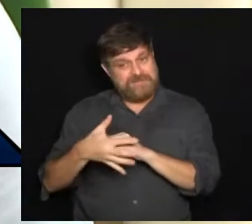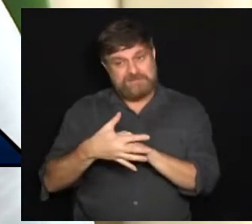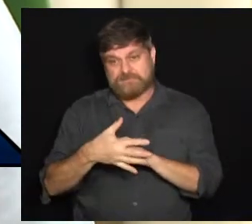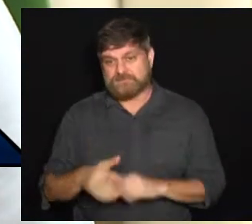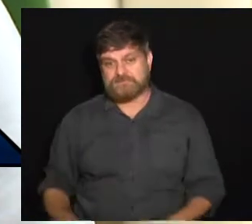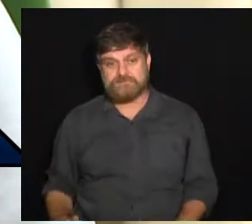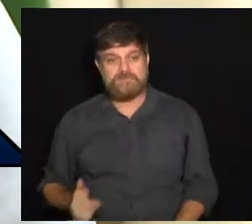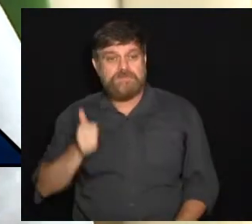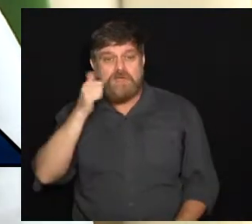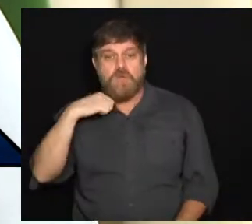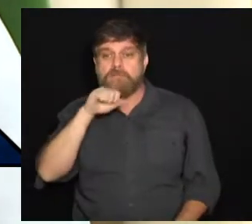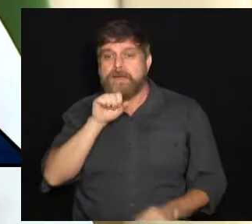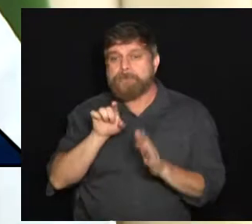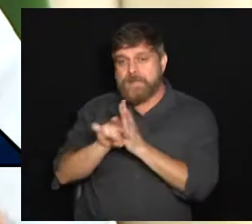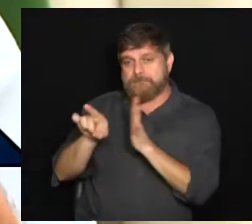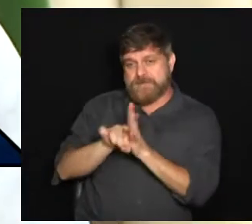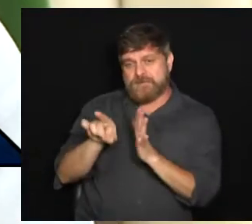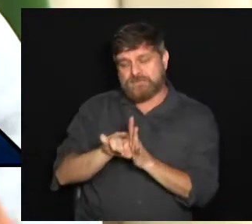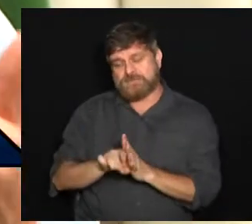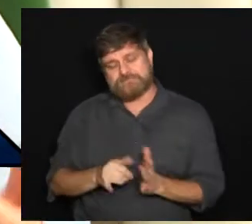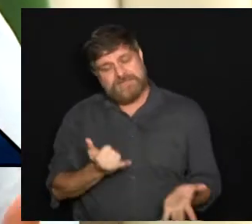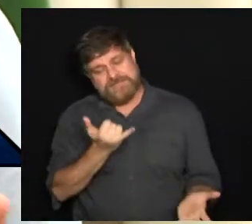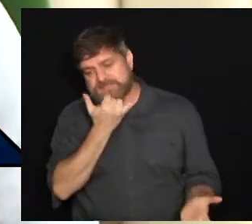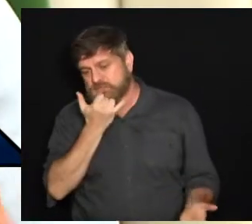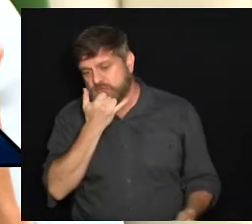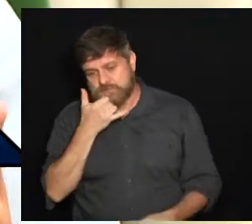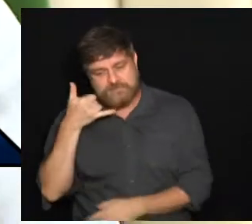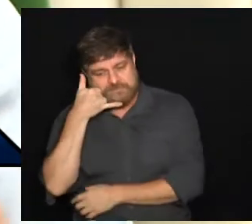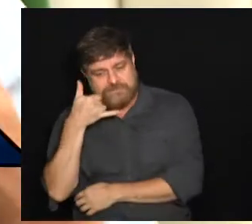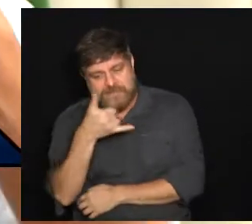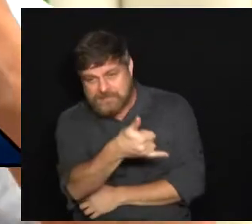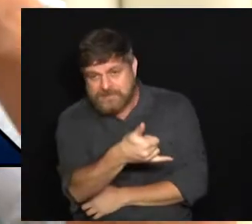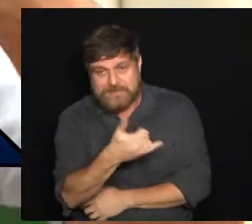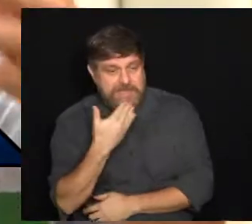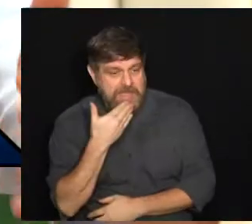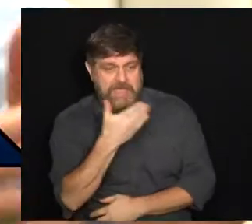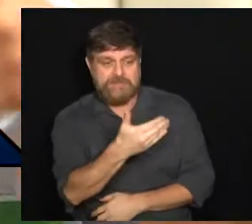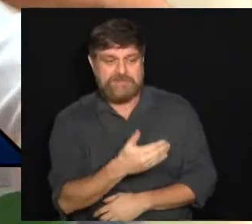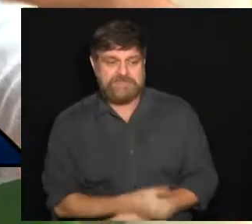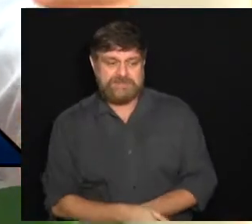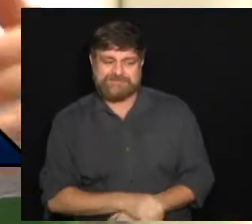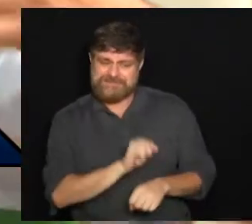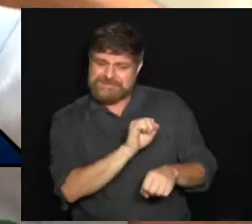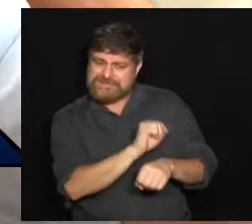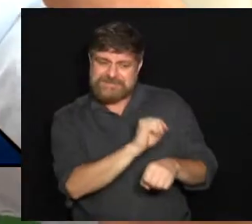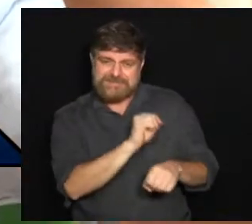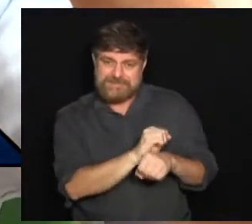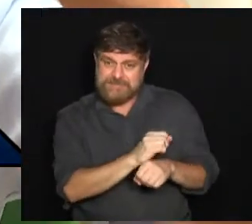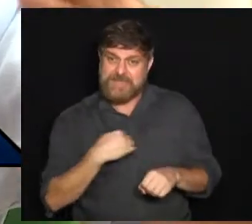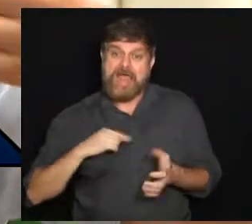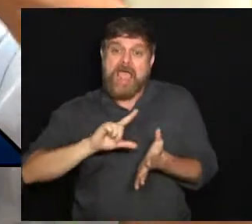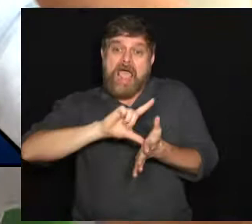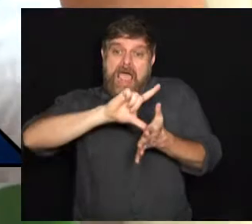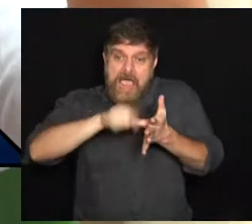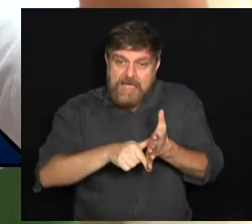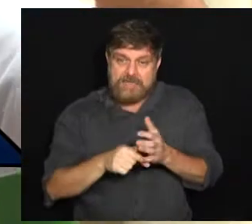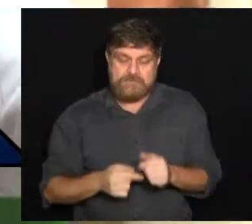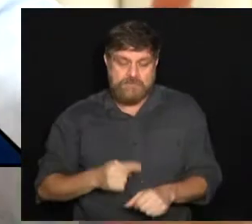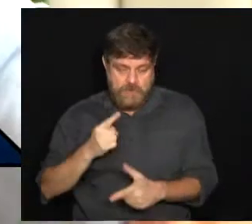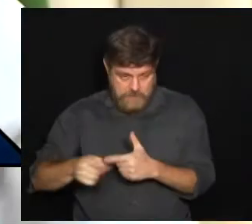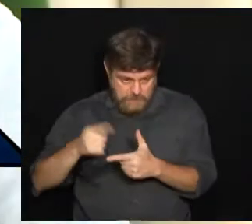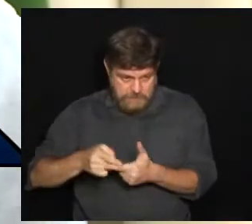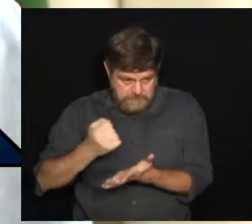mãe, é a Rosana que perguntou. Rosana, liga, fala: olha, será que você pode segurar o que está contratado para depois que essa crise passar eu